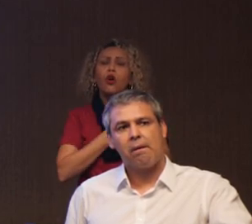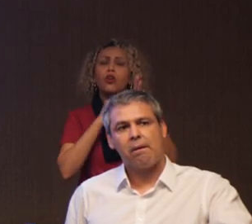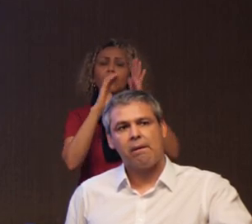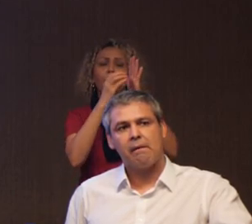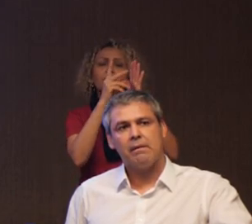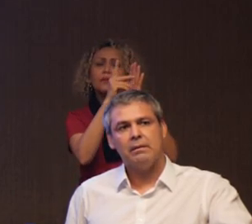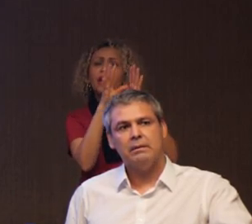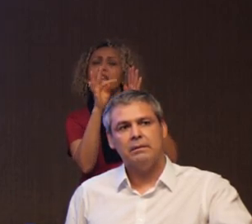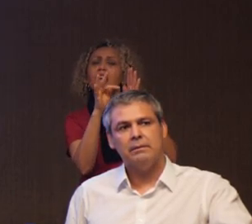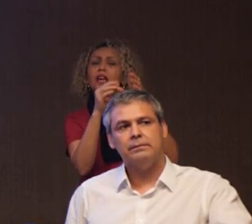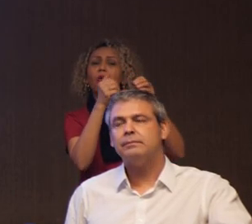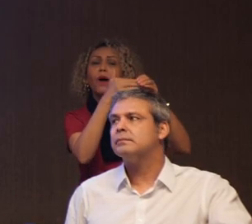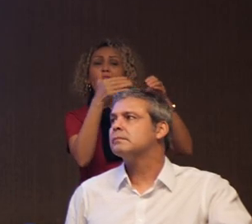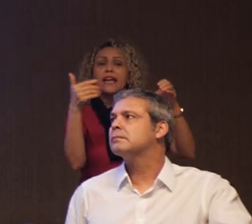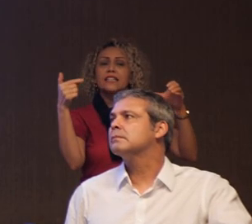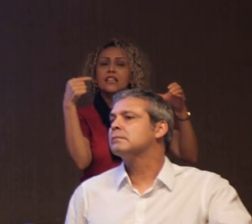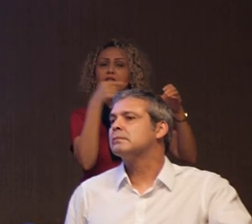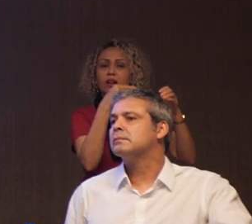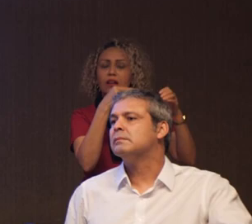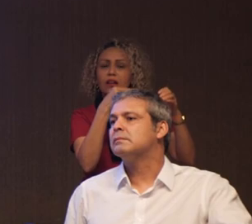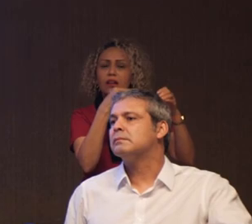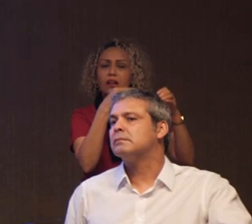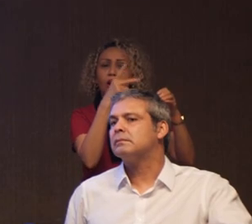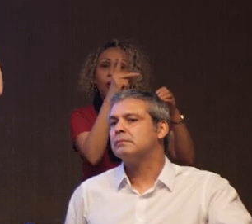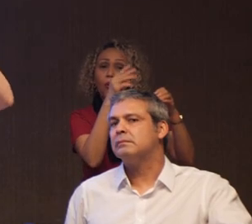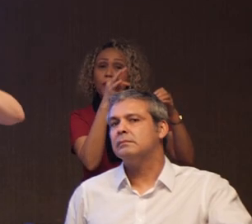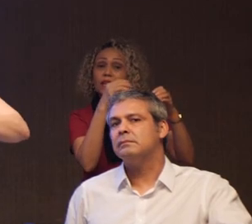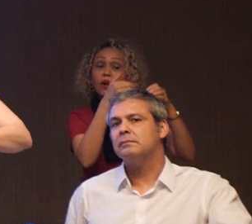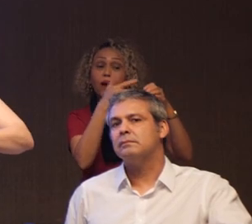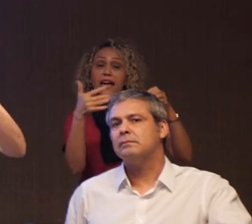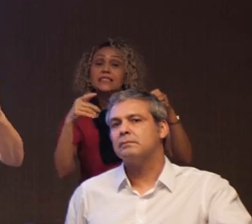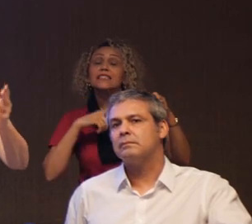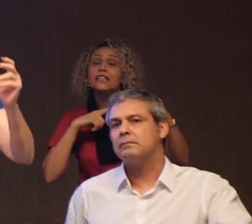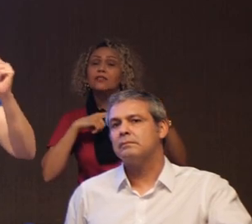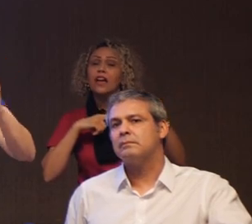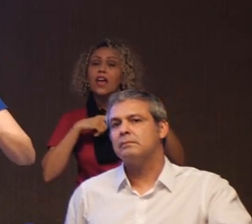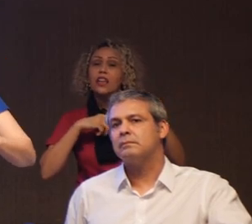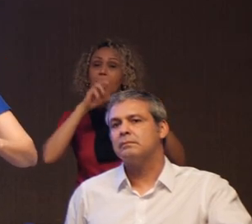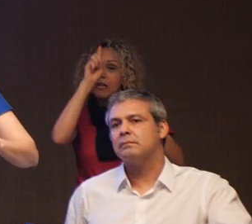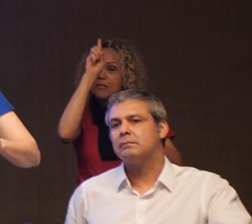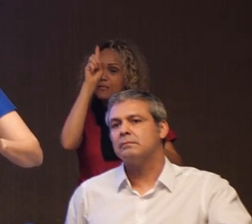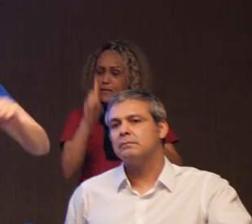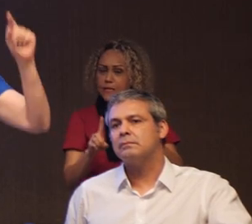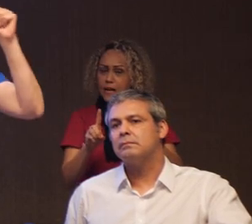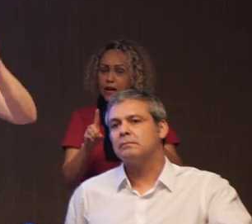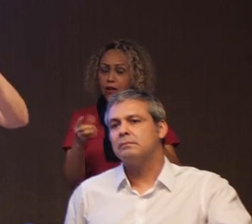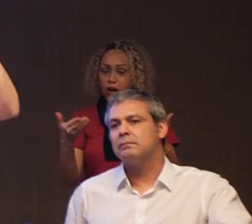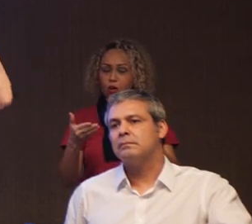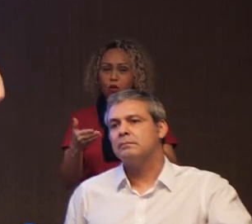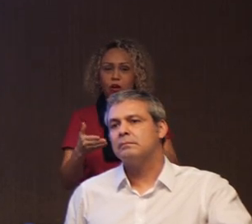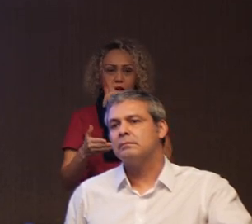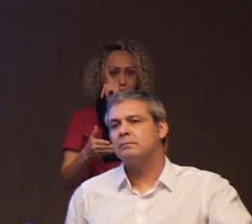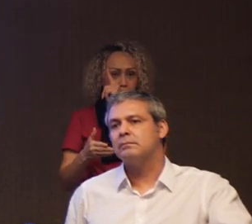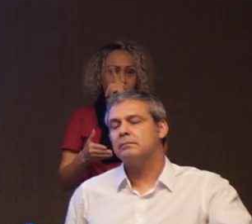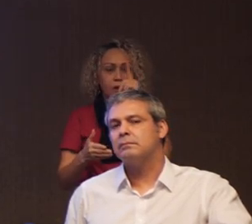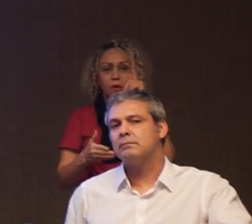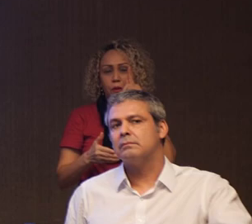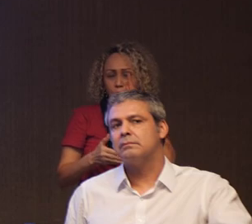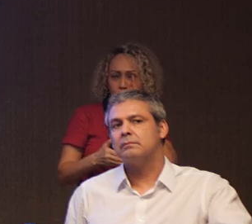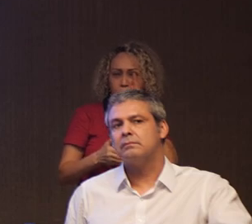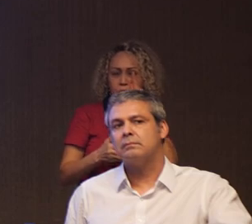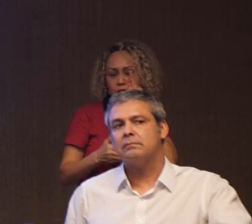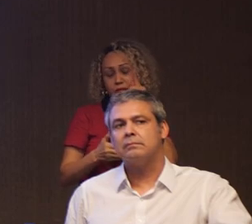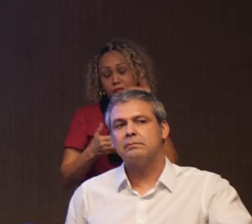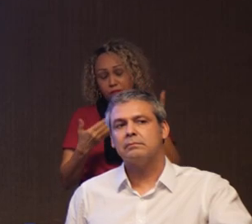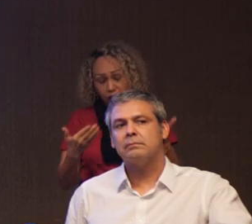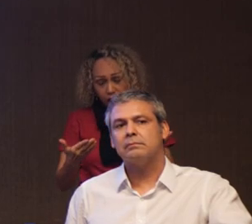é irrenunciável. É um partido com direção. Hoje a companheira Gleisi Hoffmann, mas é um partido com base